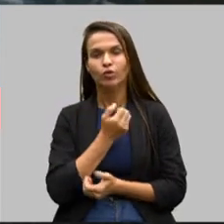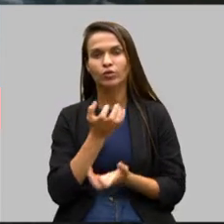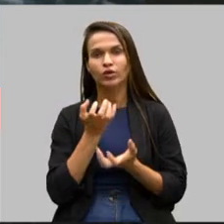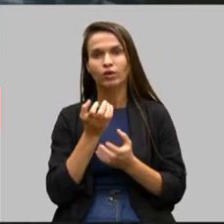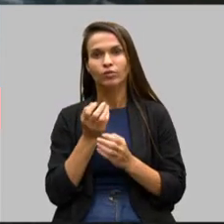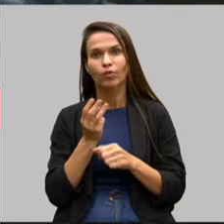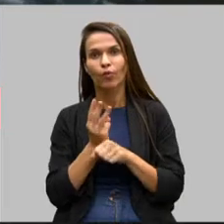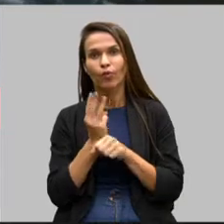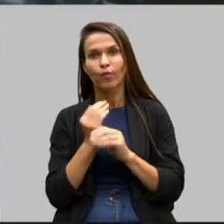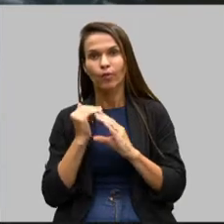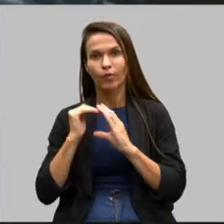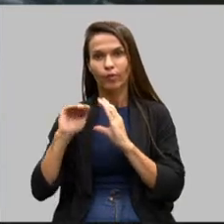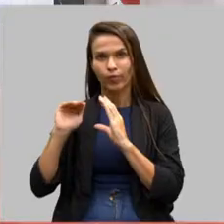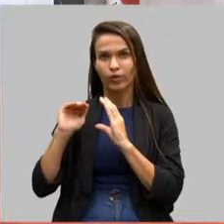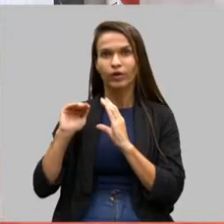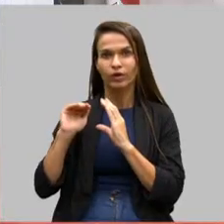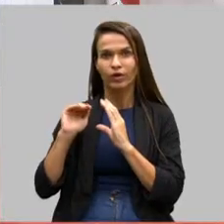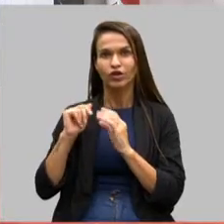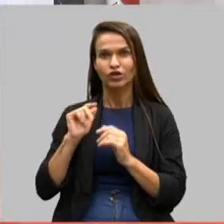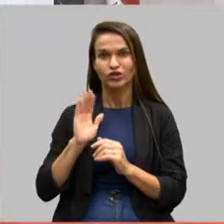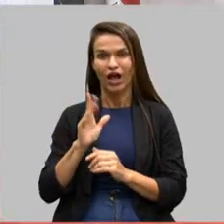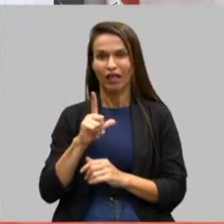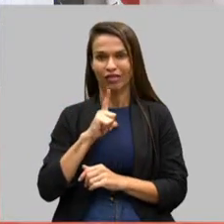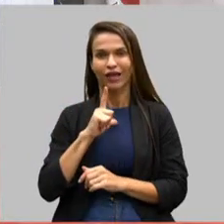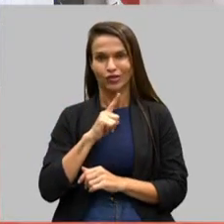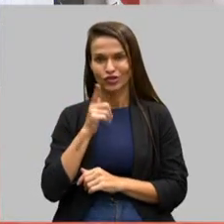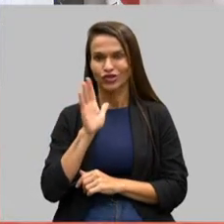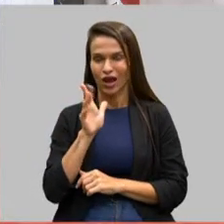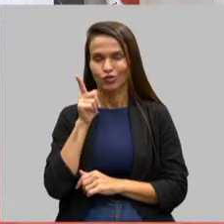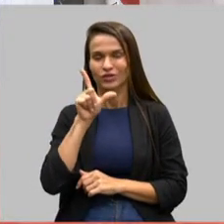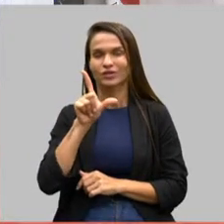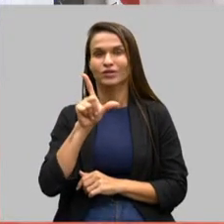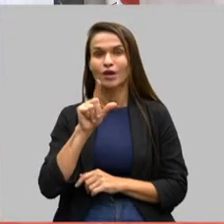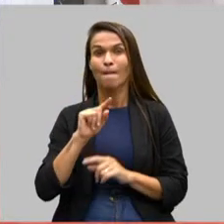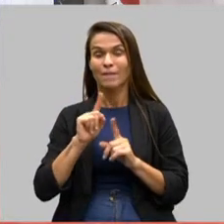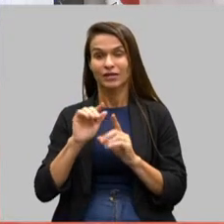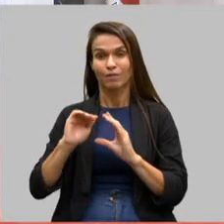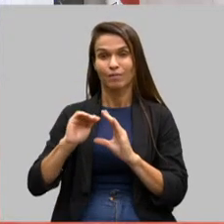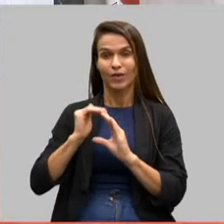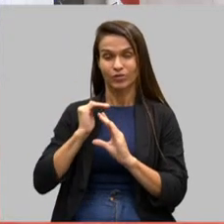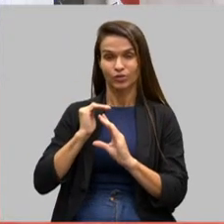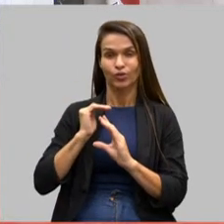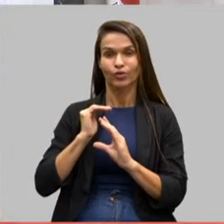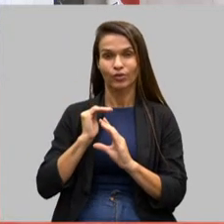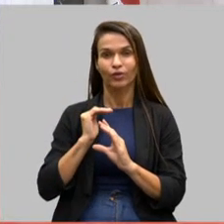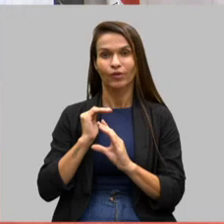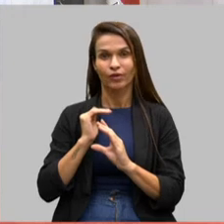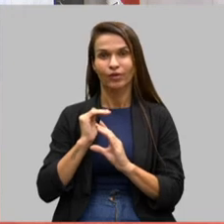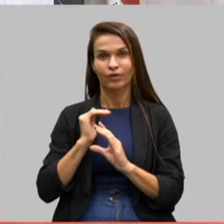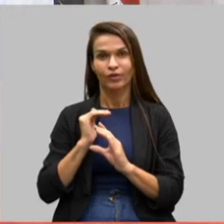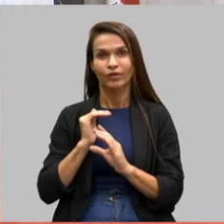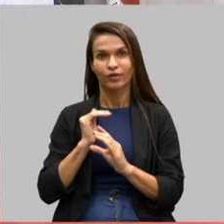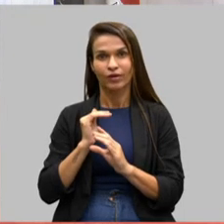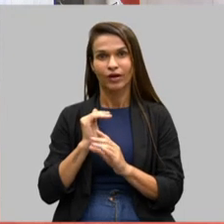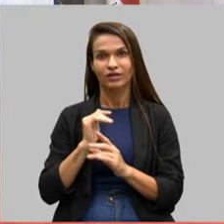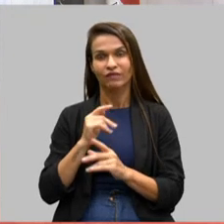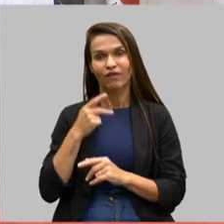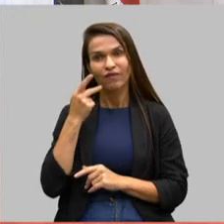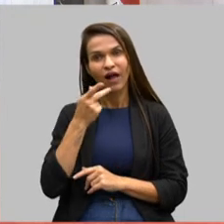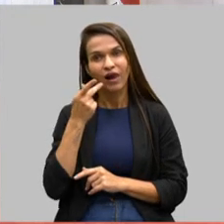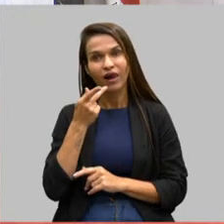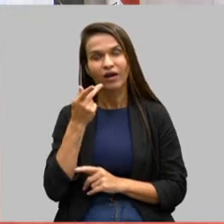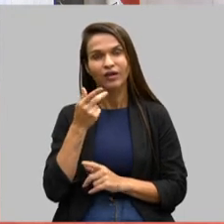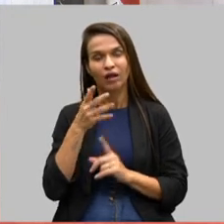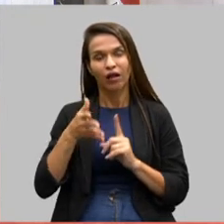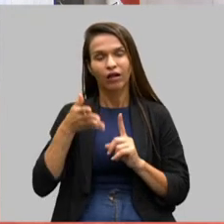passar o telefone. Não, mas eu já tenho aqui. Mas ela me mandou, mas você já estava fazendo a fala na hora que eu vi.